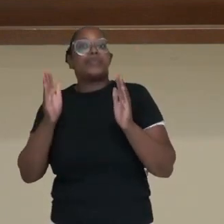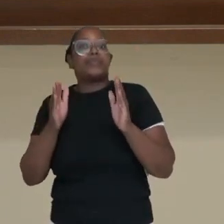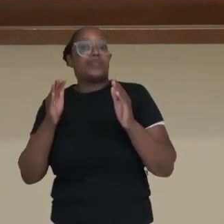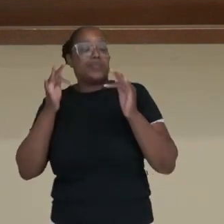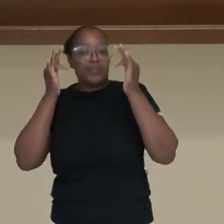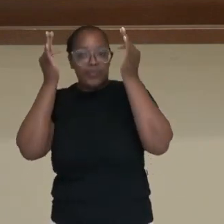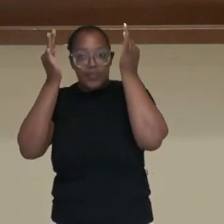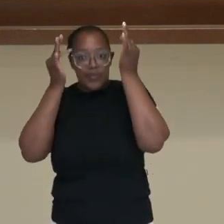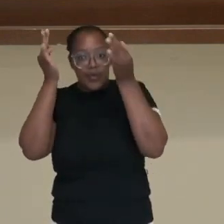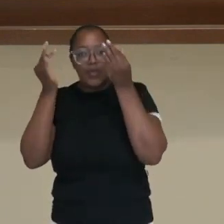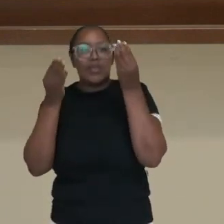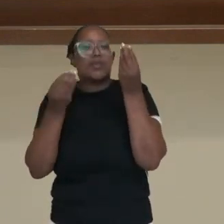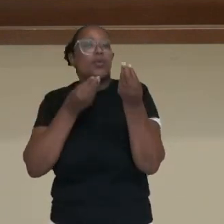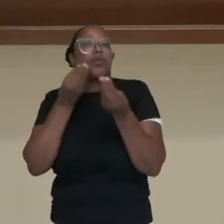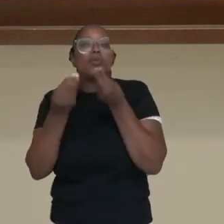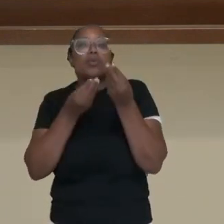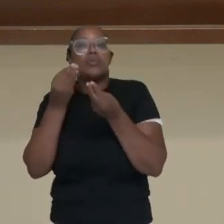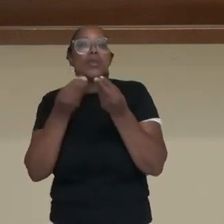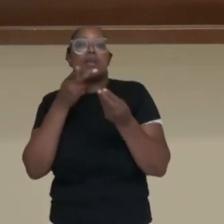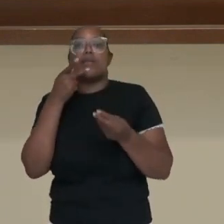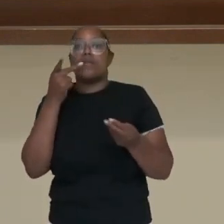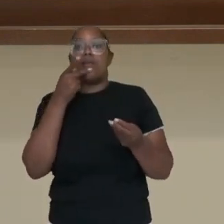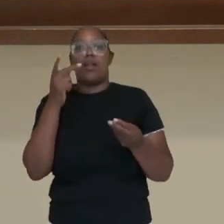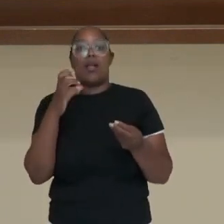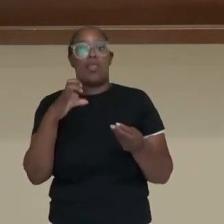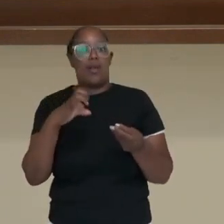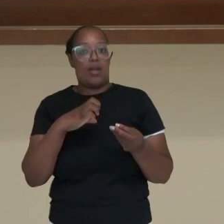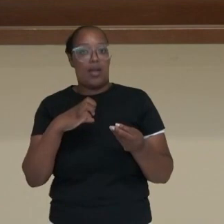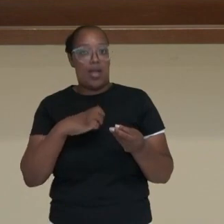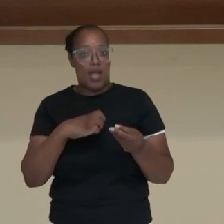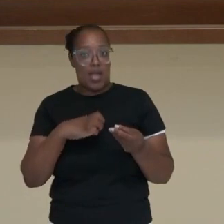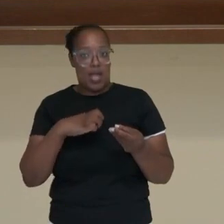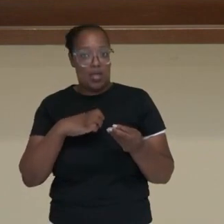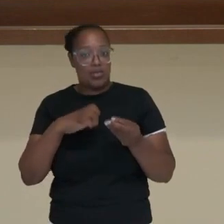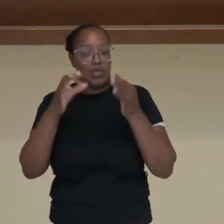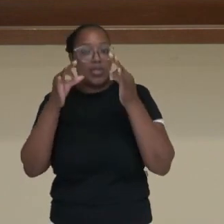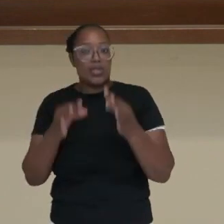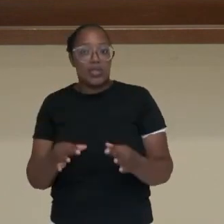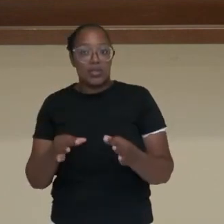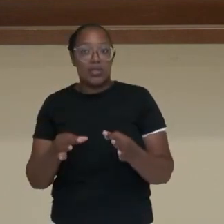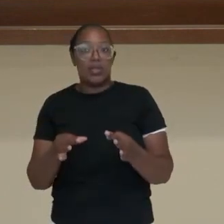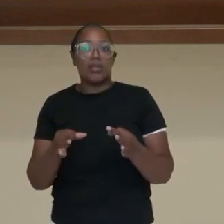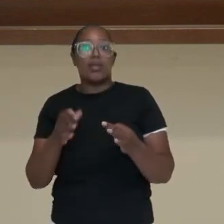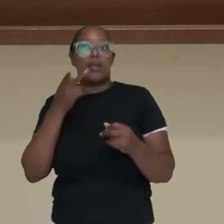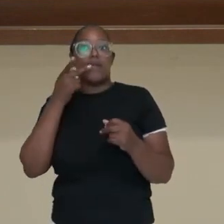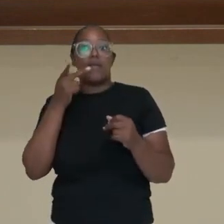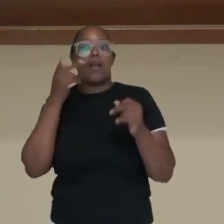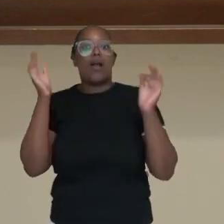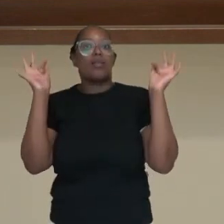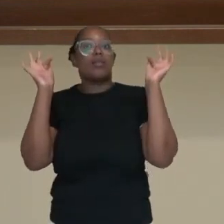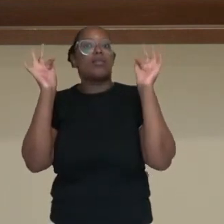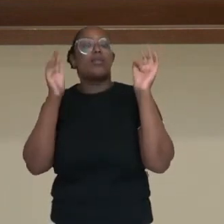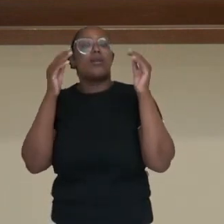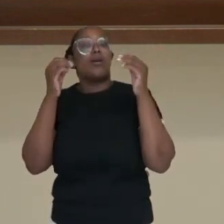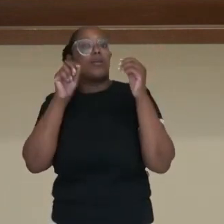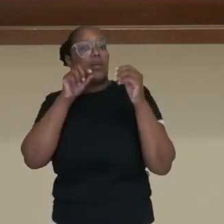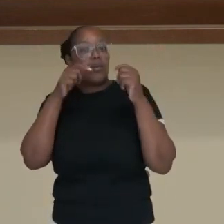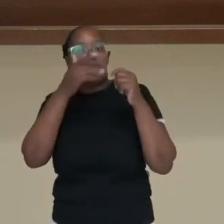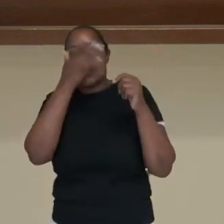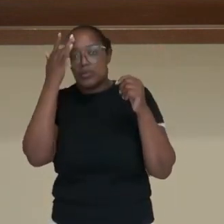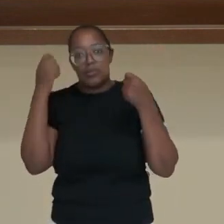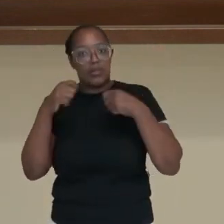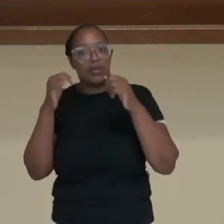para entender como que ele fala, né, que a ética correta atende à finalidade do ser humano, que é ser feliz. E aí,